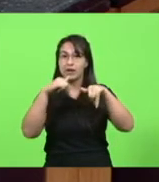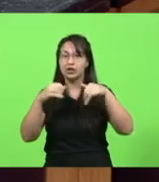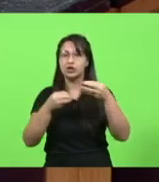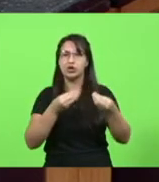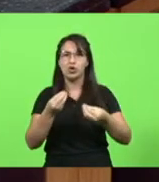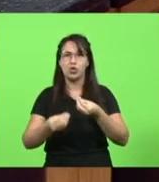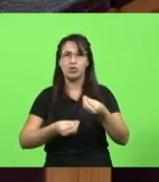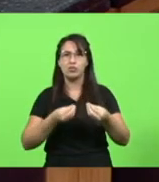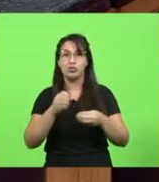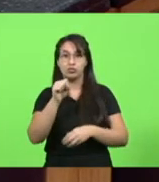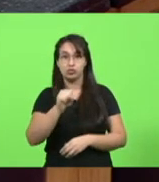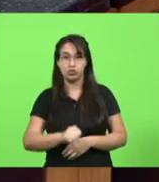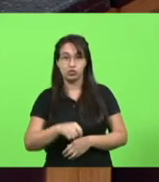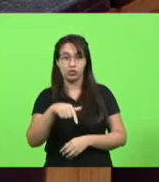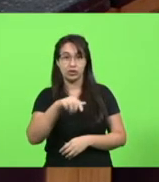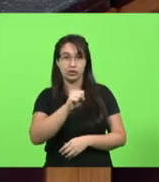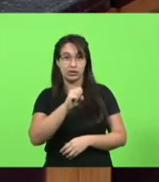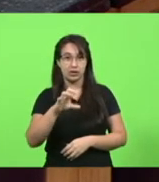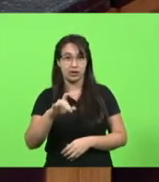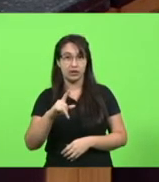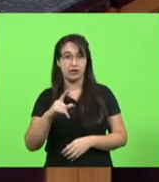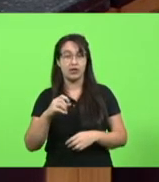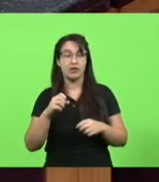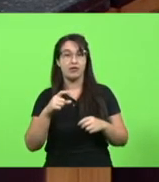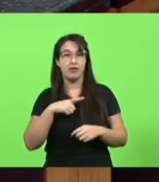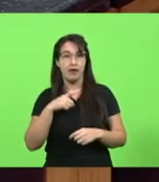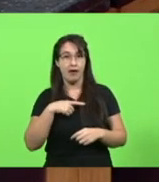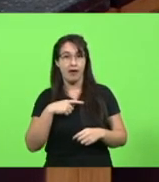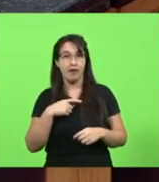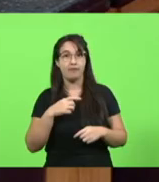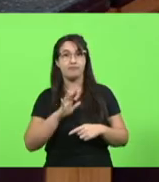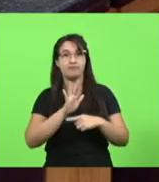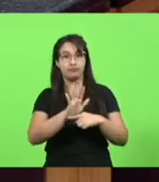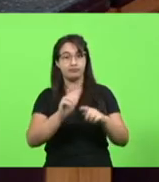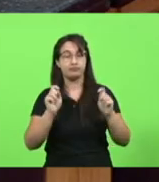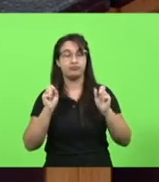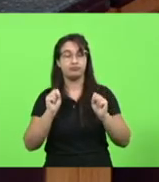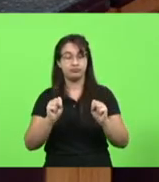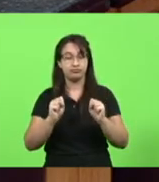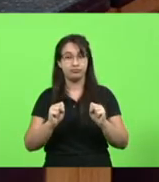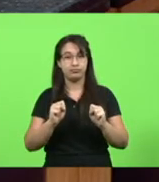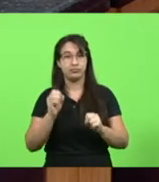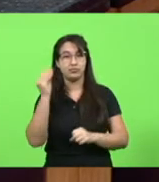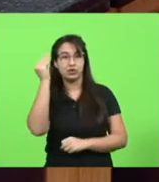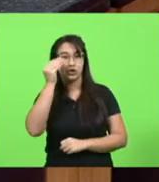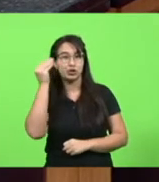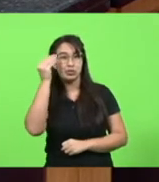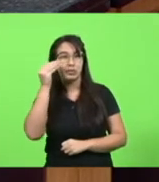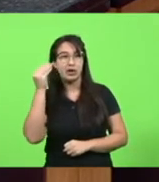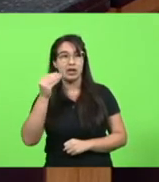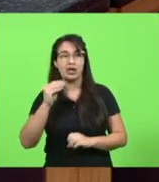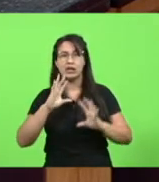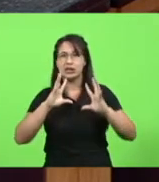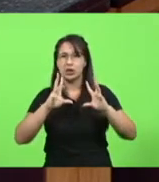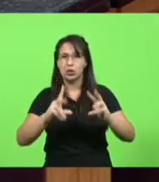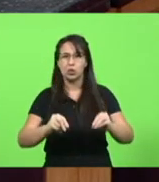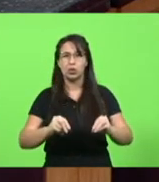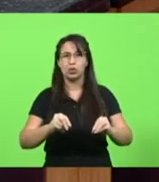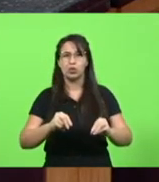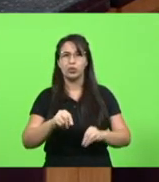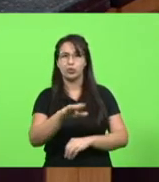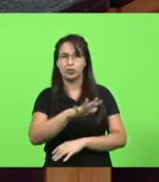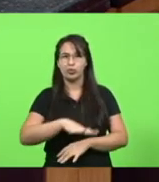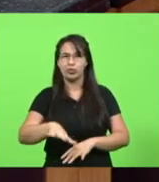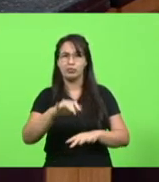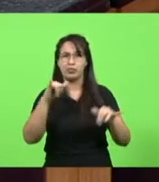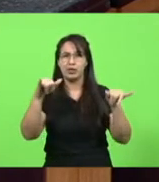tem muito a oferecer e toda a sua experiência também quase que secular do setor elétrico. É mais um século